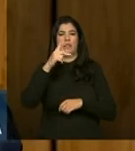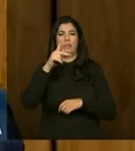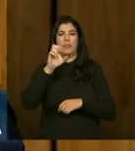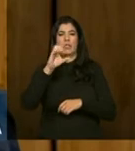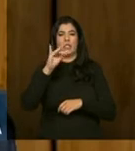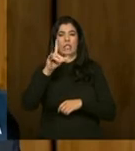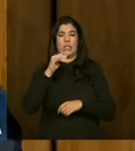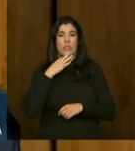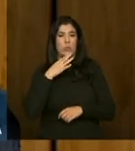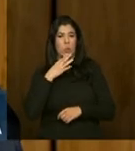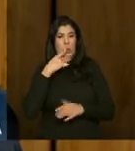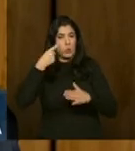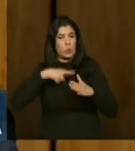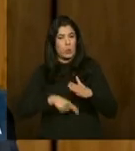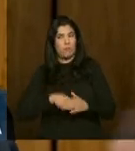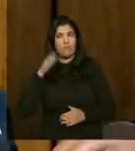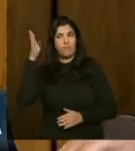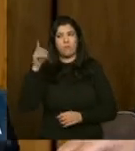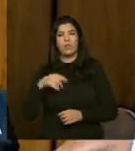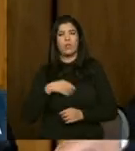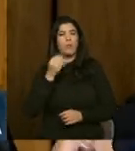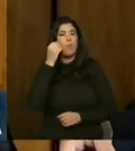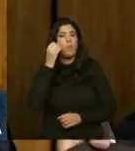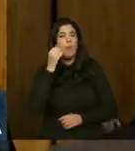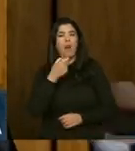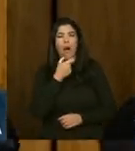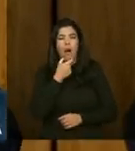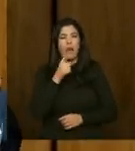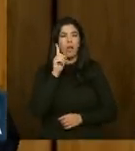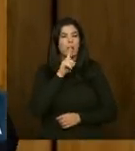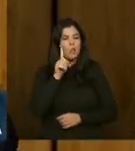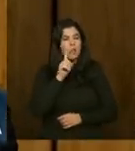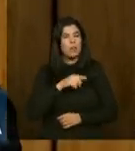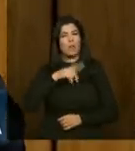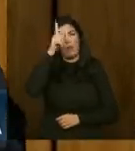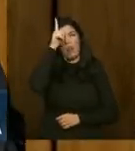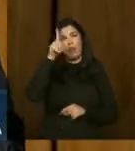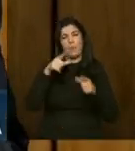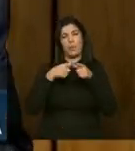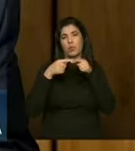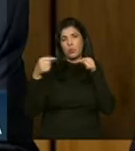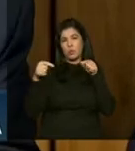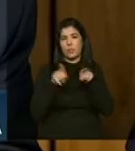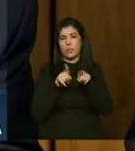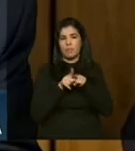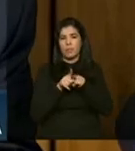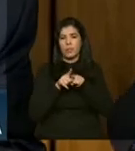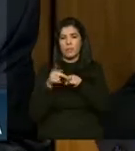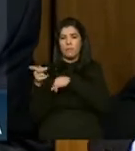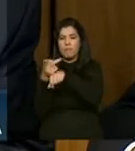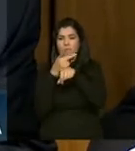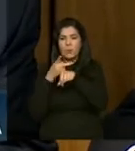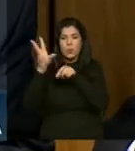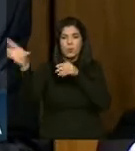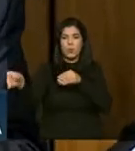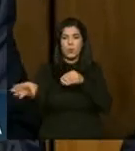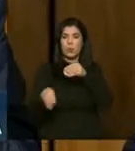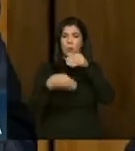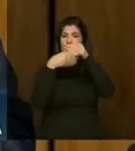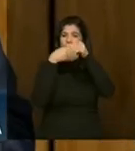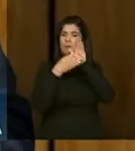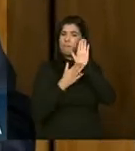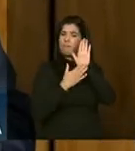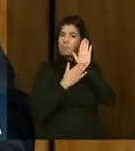Inglaterra, nos Estados Unidos, na Alemanha, no Japão, e procuramos incorporar nas nossas propostas aquilo que